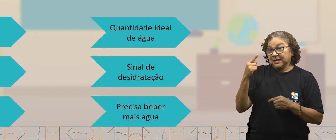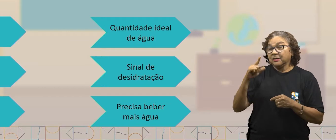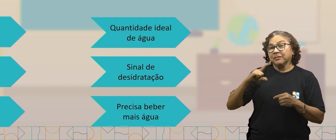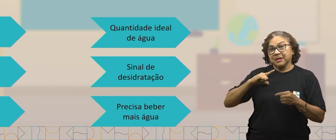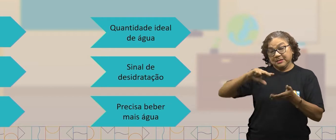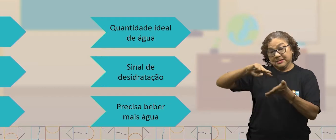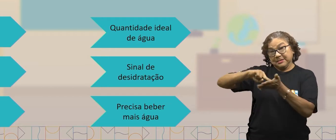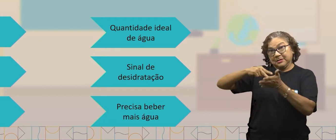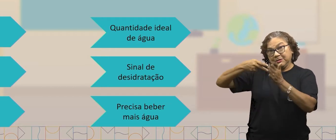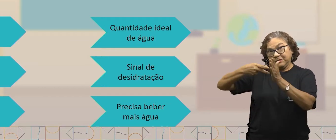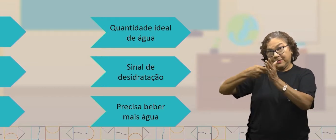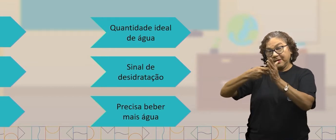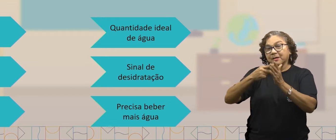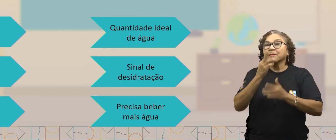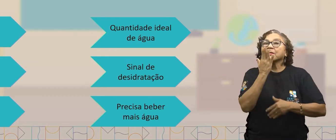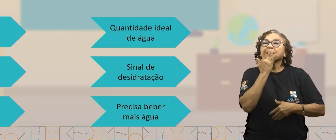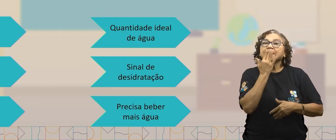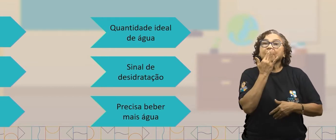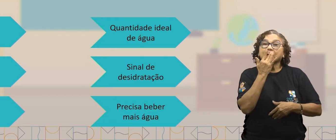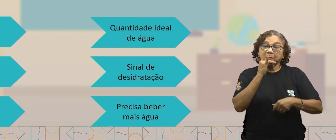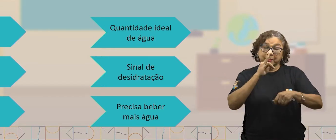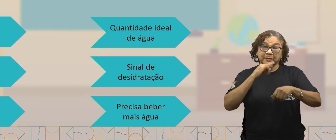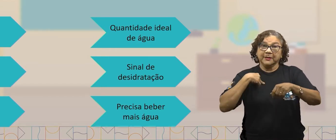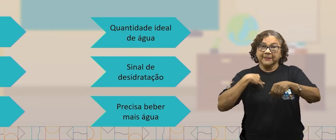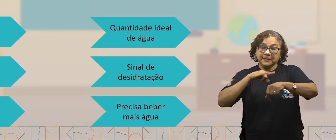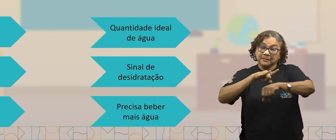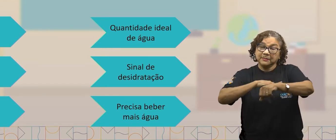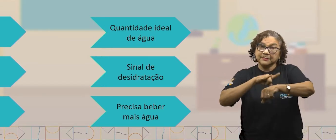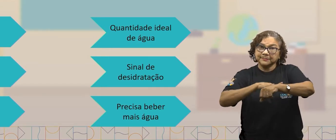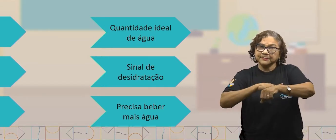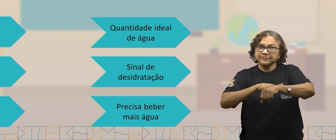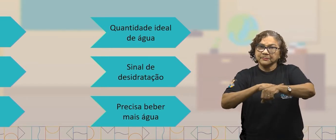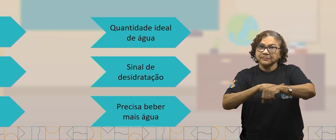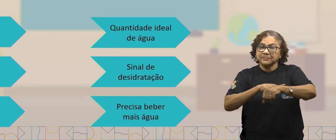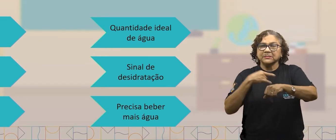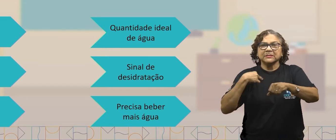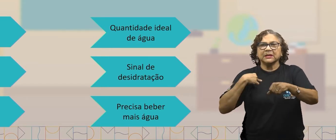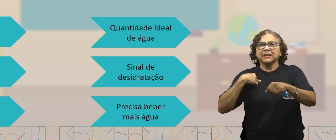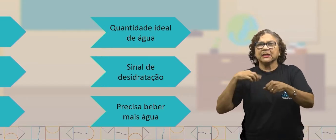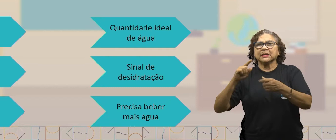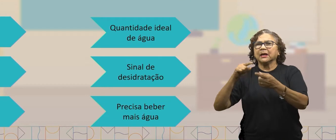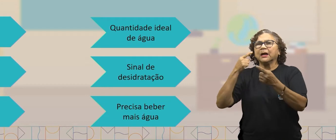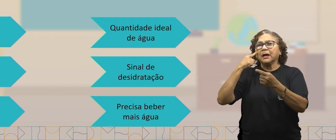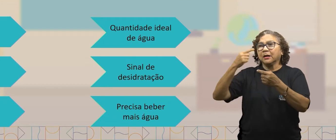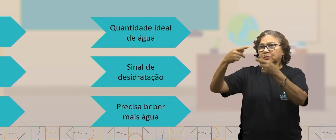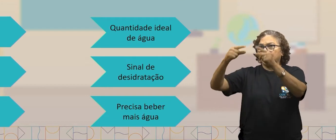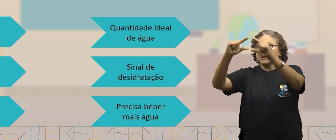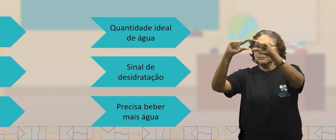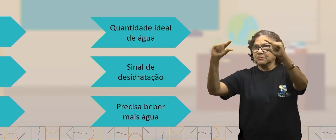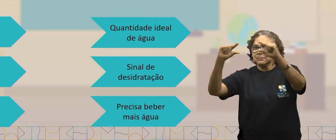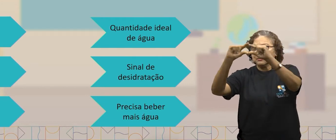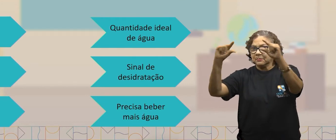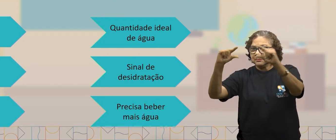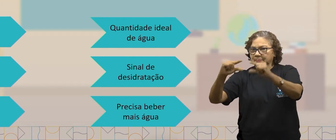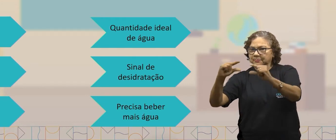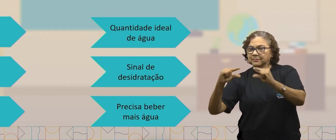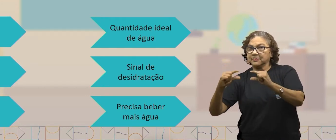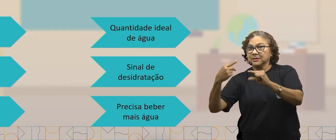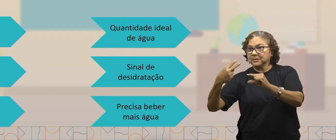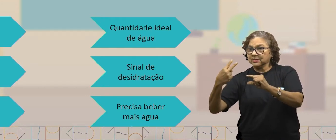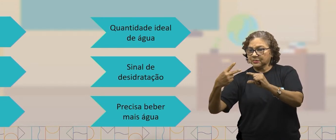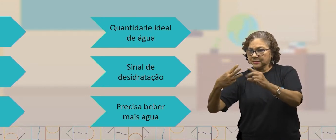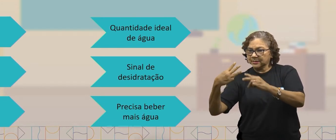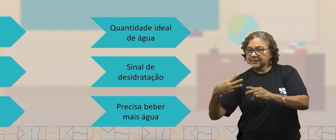da urina. Então, primeira forma, quantidade ideal de água. Segunda forma, sinal de desidratação.